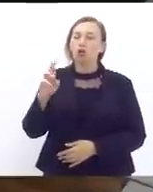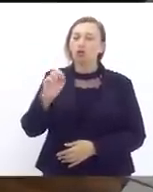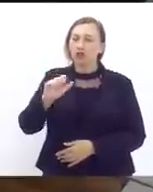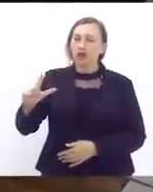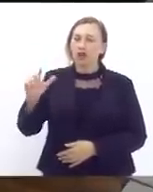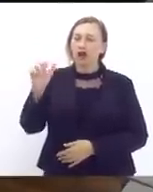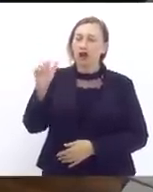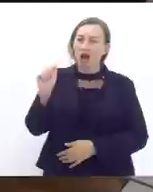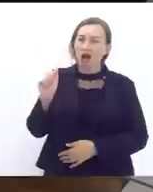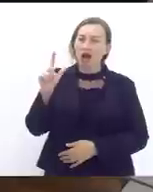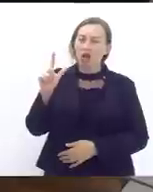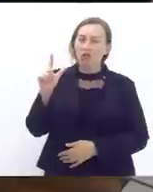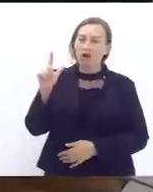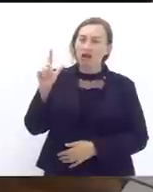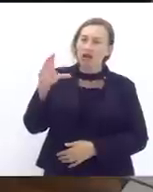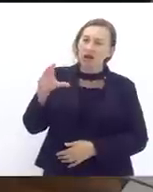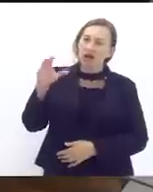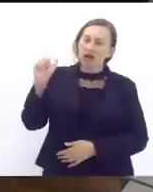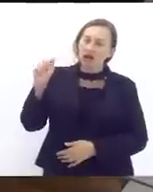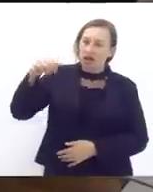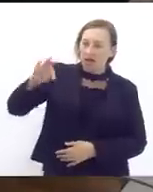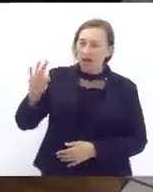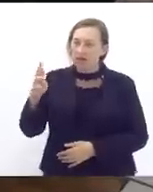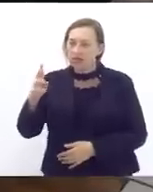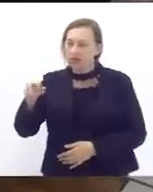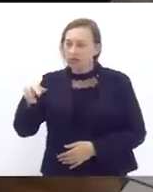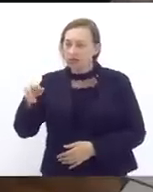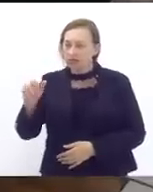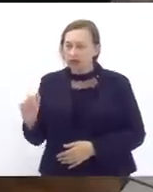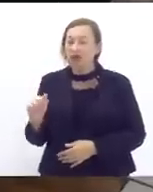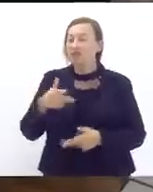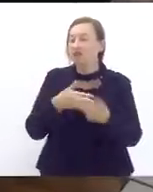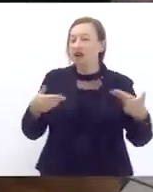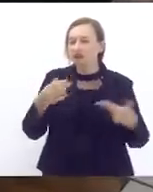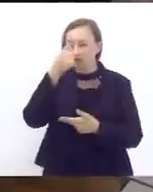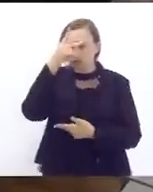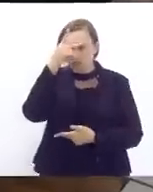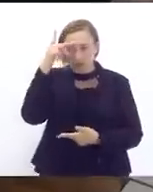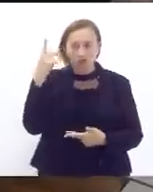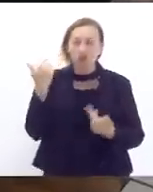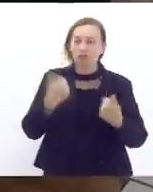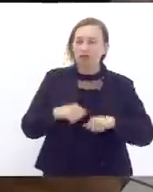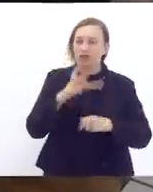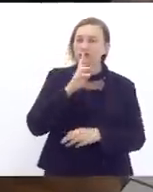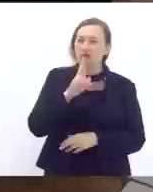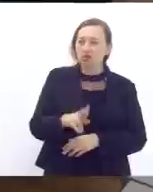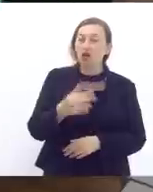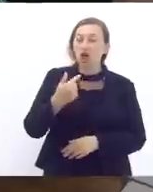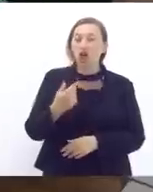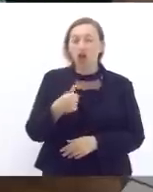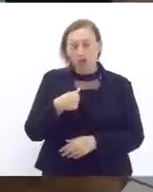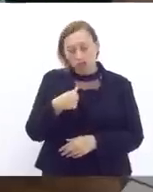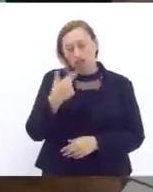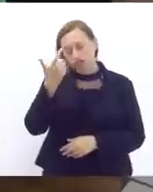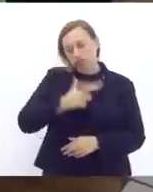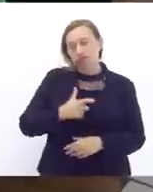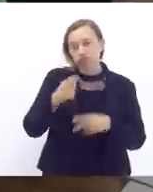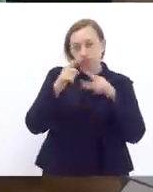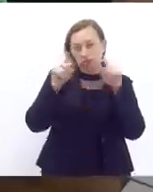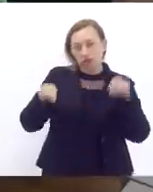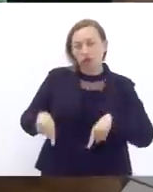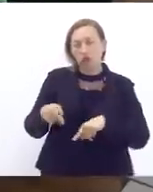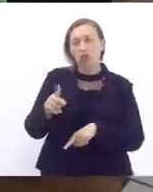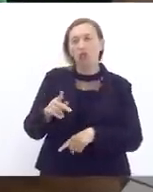e Inúmeras pessoas precisam de respostas que nesse momento eu falo como servidor público né a gente